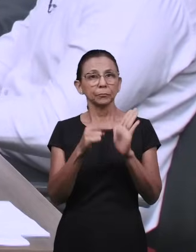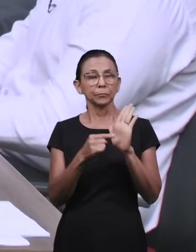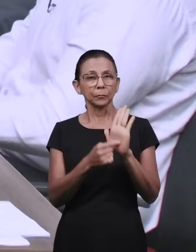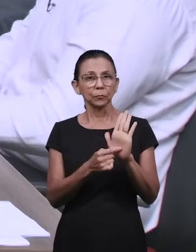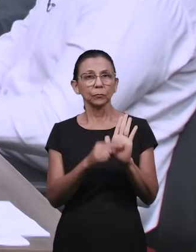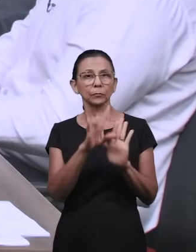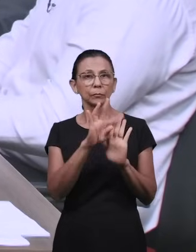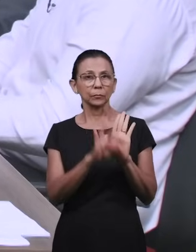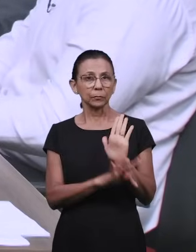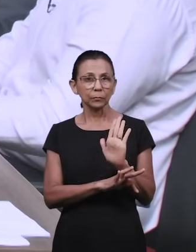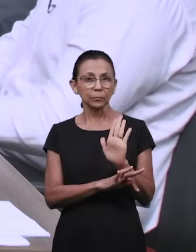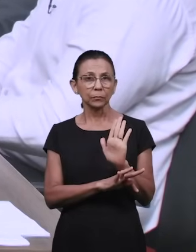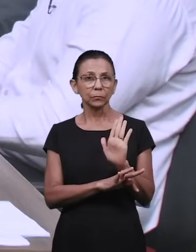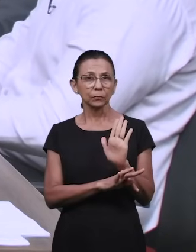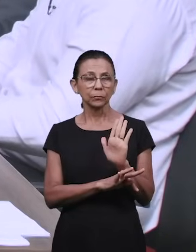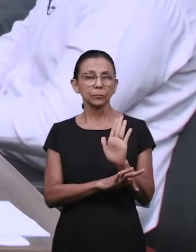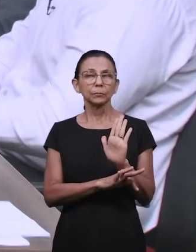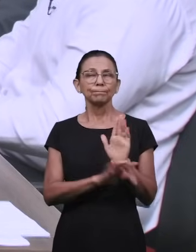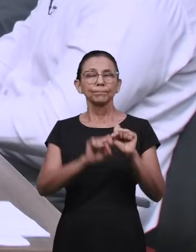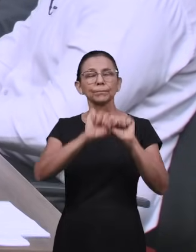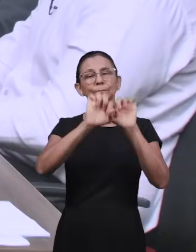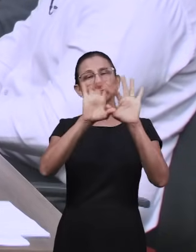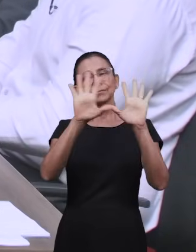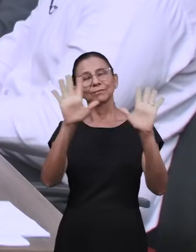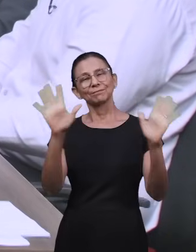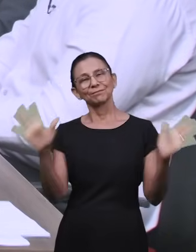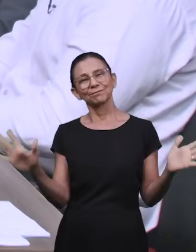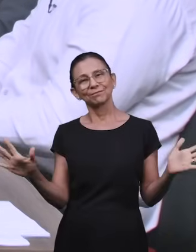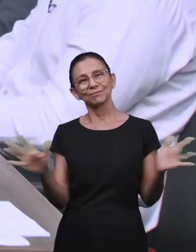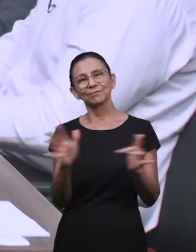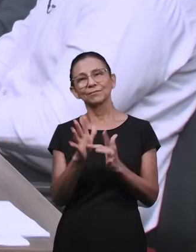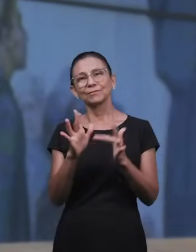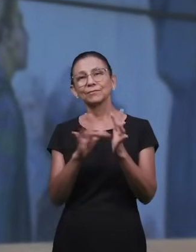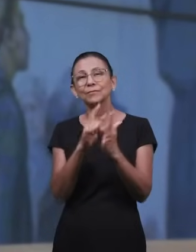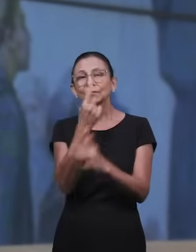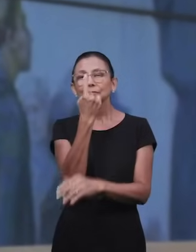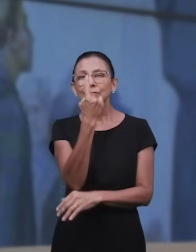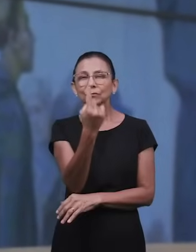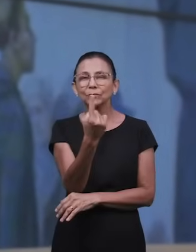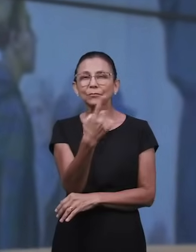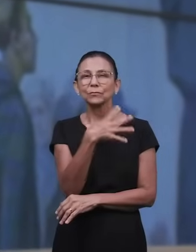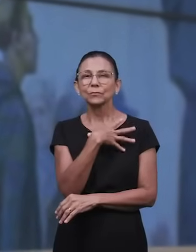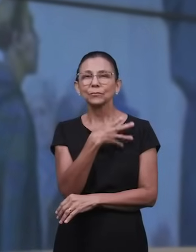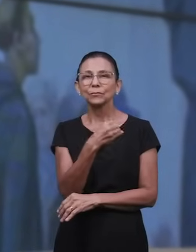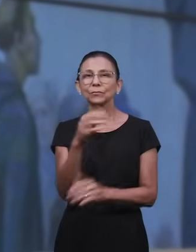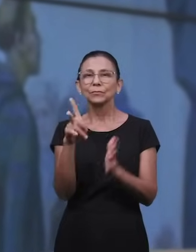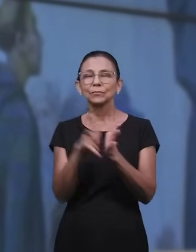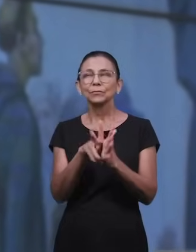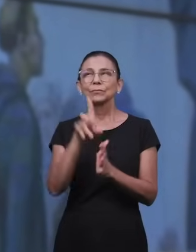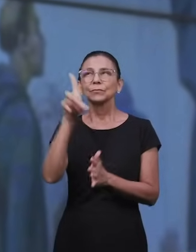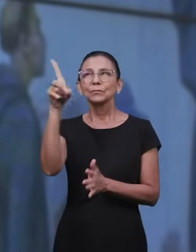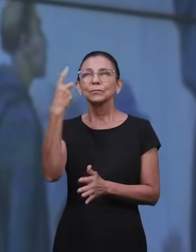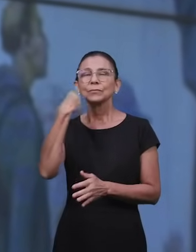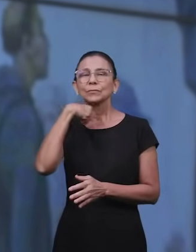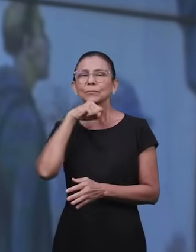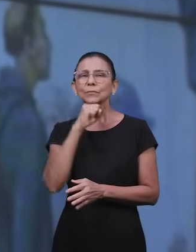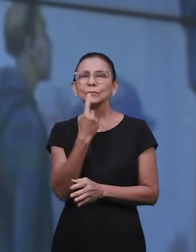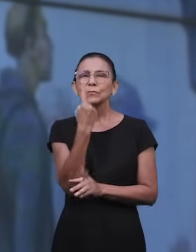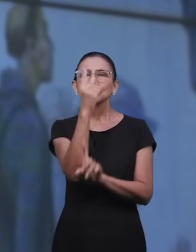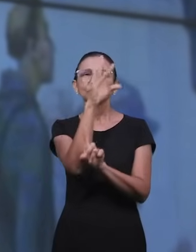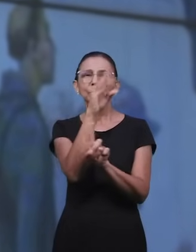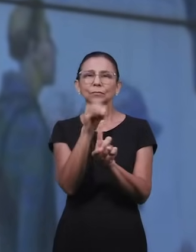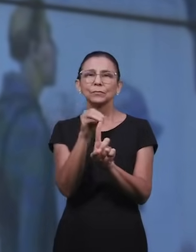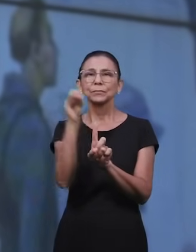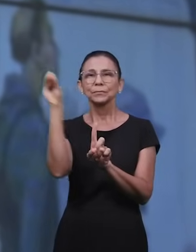uma clareza muito grande de que Ele é o único, né? Ele é o Filho unigênito do Pai, é aquele que é o